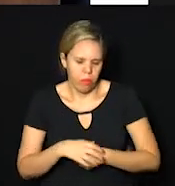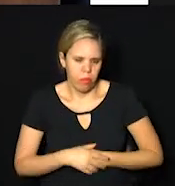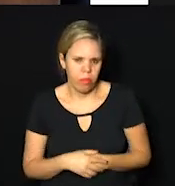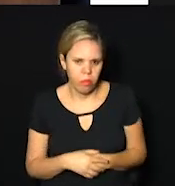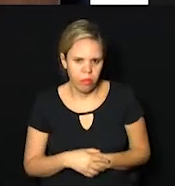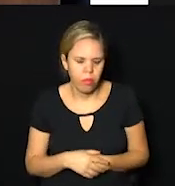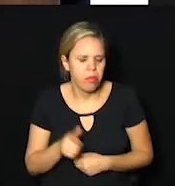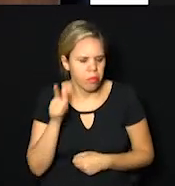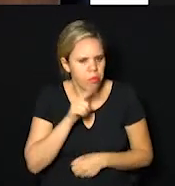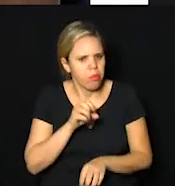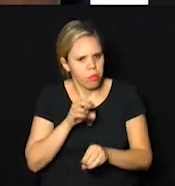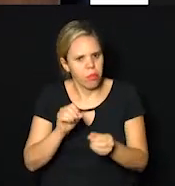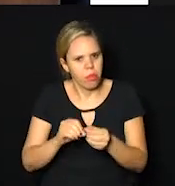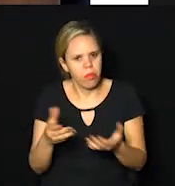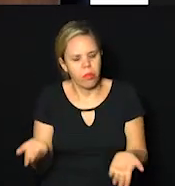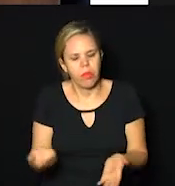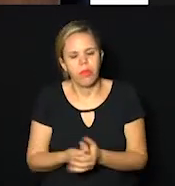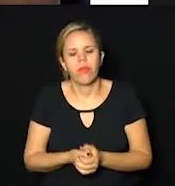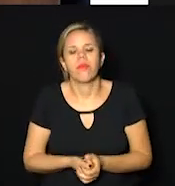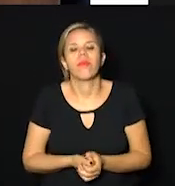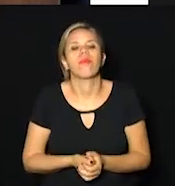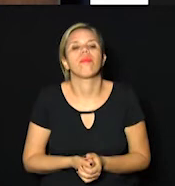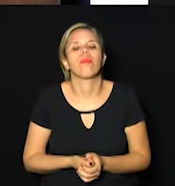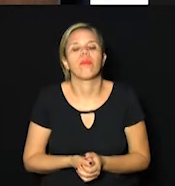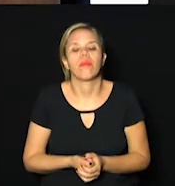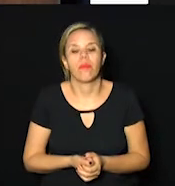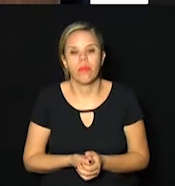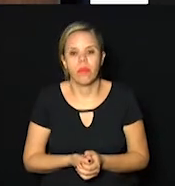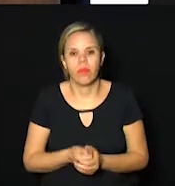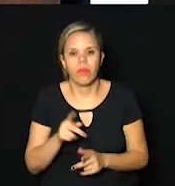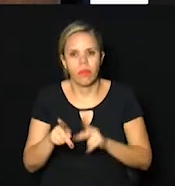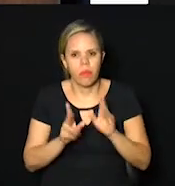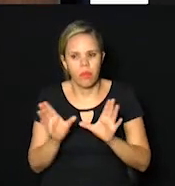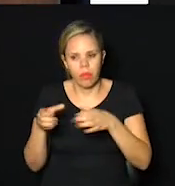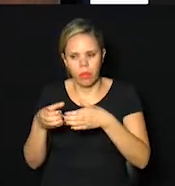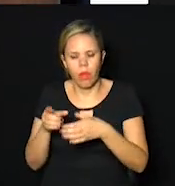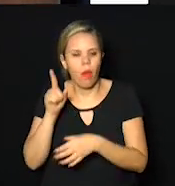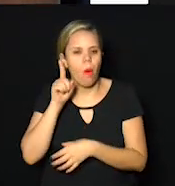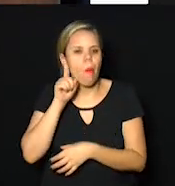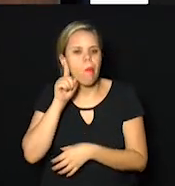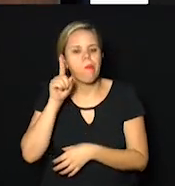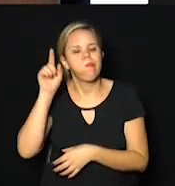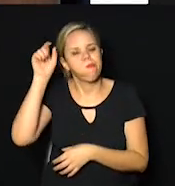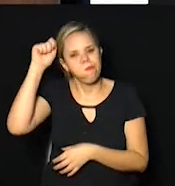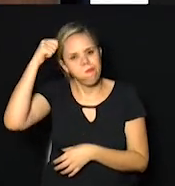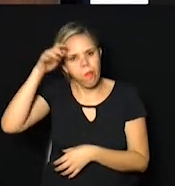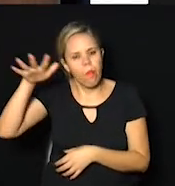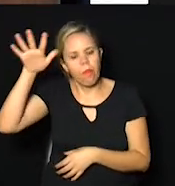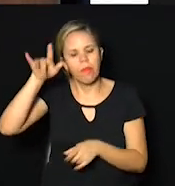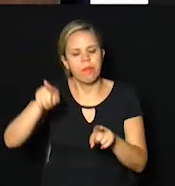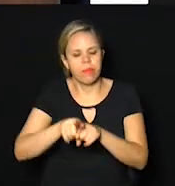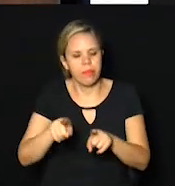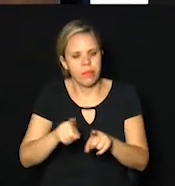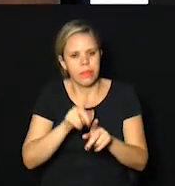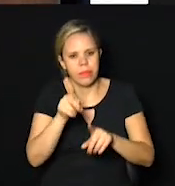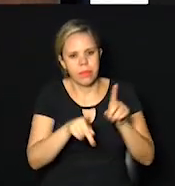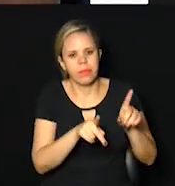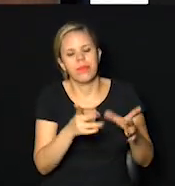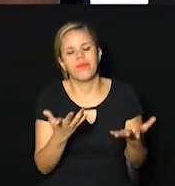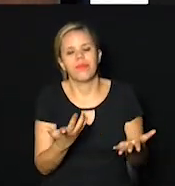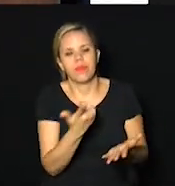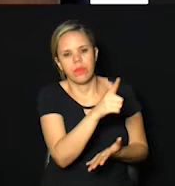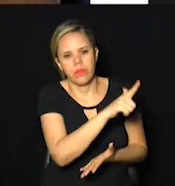ele conseguiu fazer isso. Tanto a comunidade afro-americana como uma parte dos democratas que estavam descontentes desde a